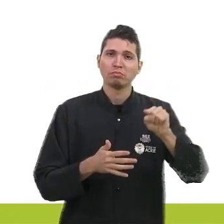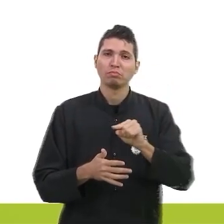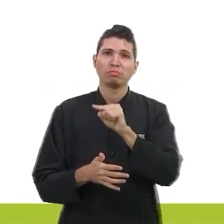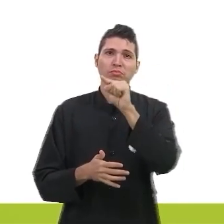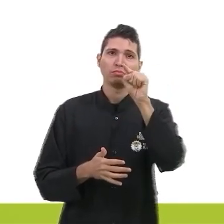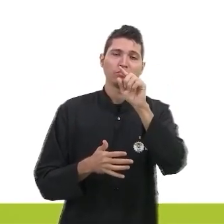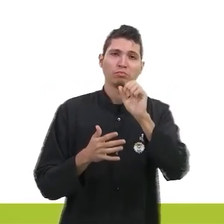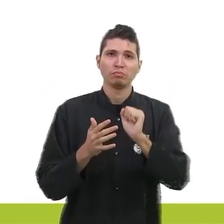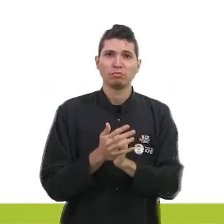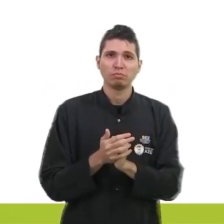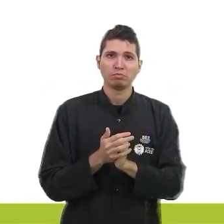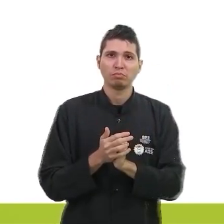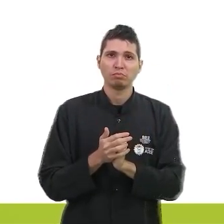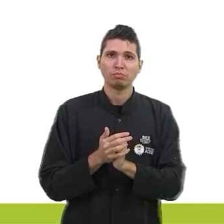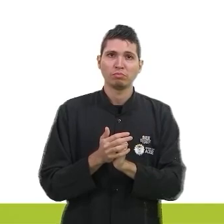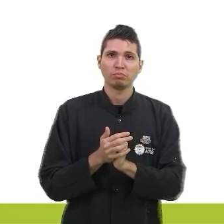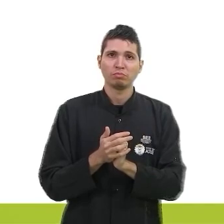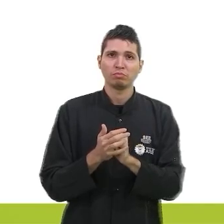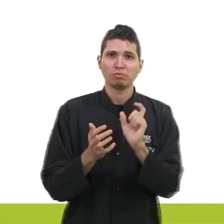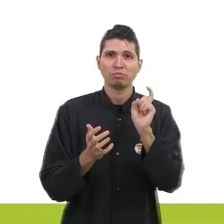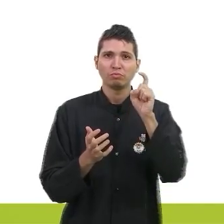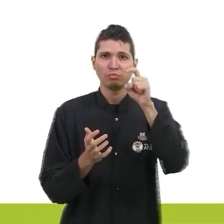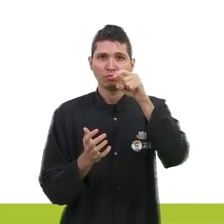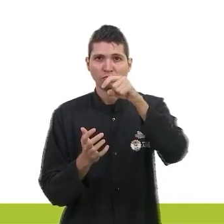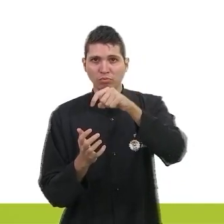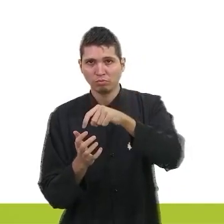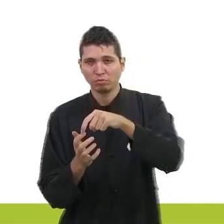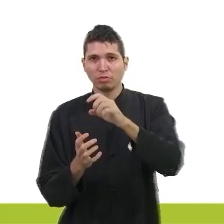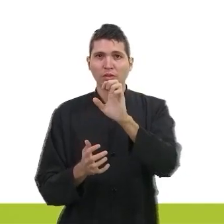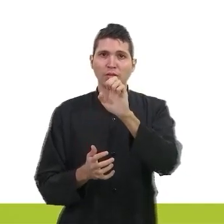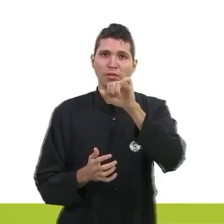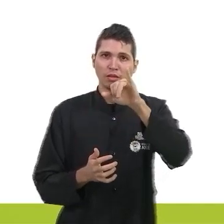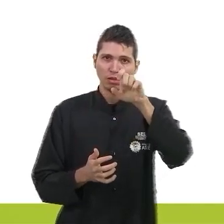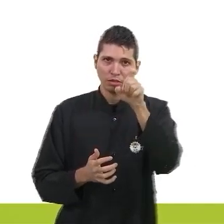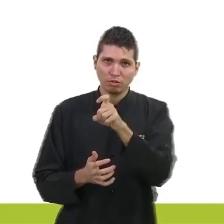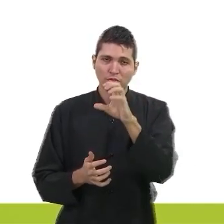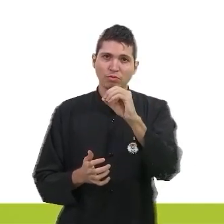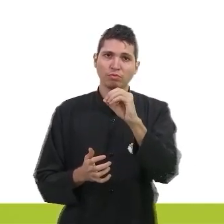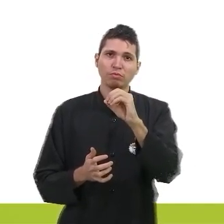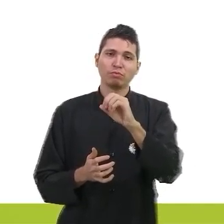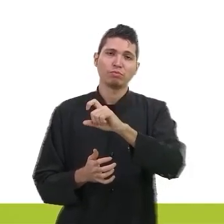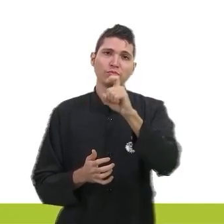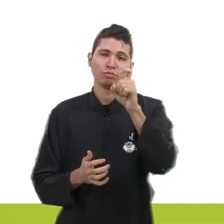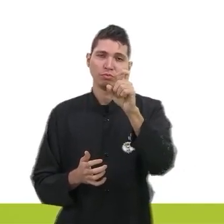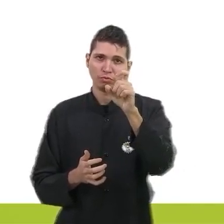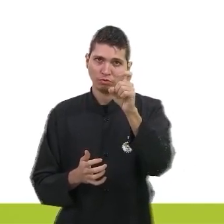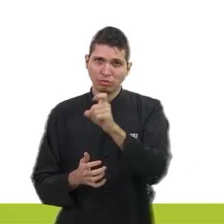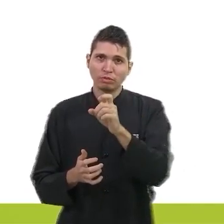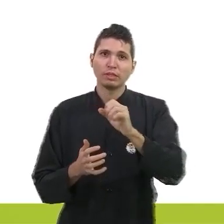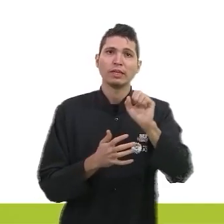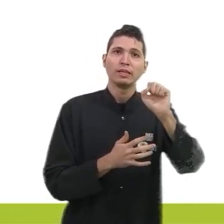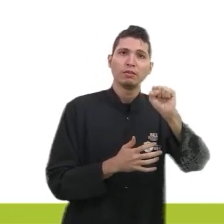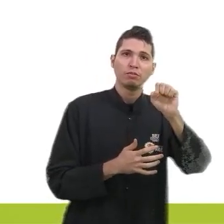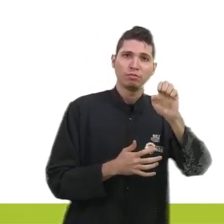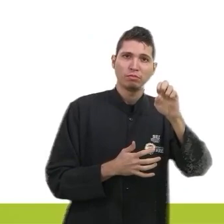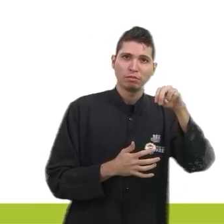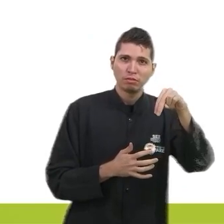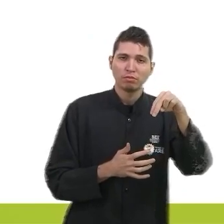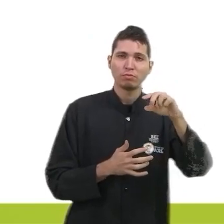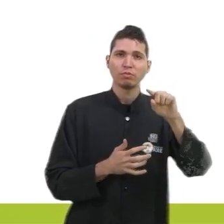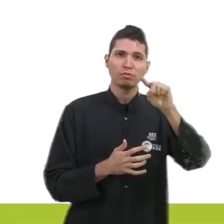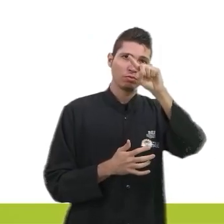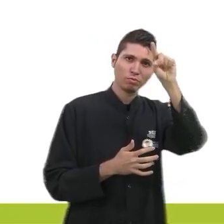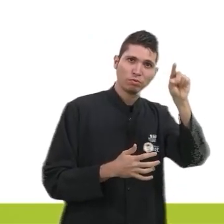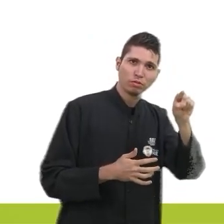está no eixo do x, aqui nesse eixo x. E o seno está no eixo dos